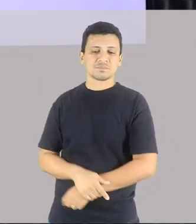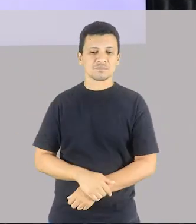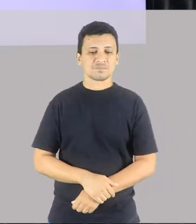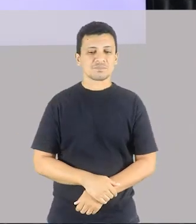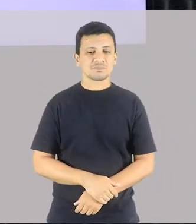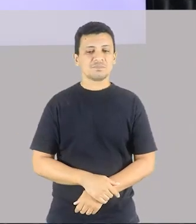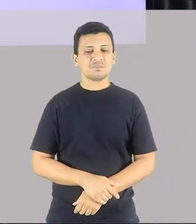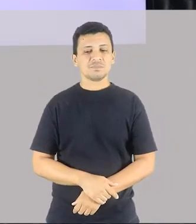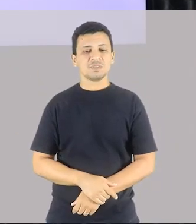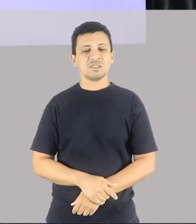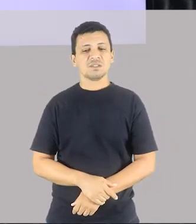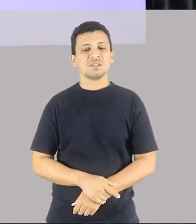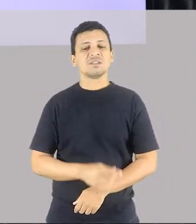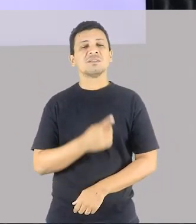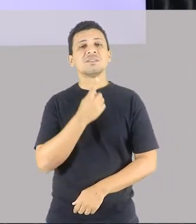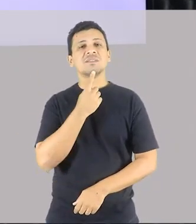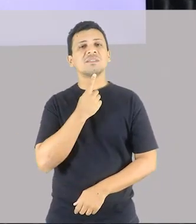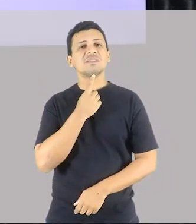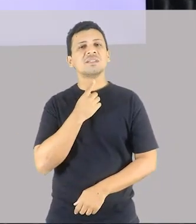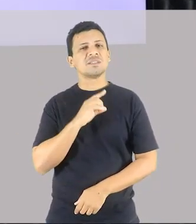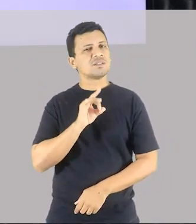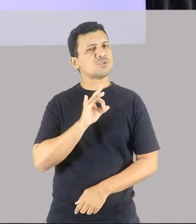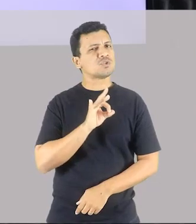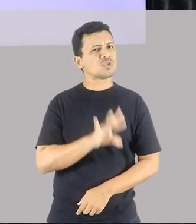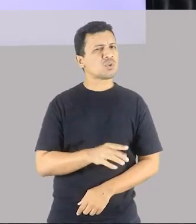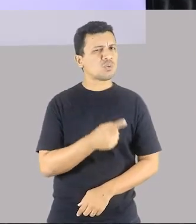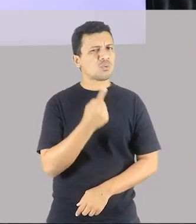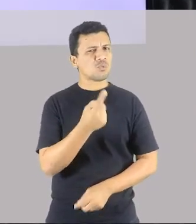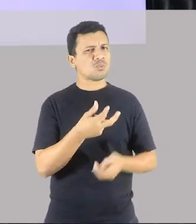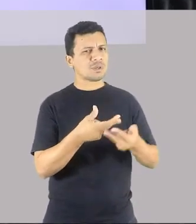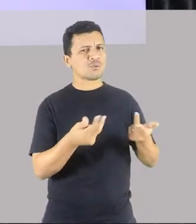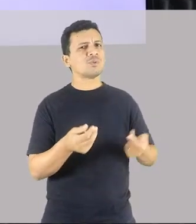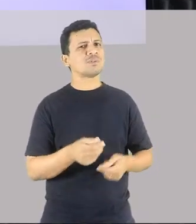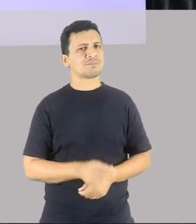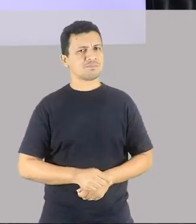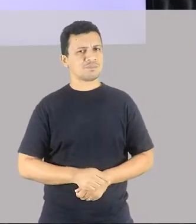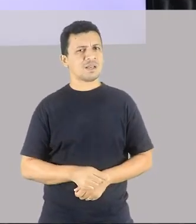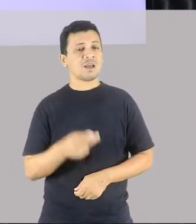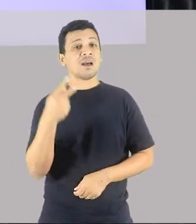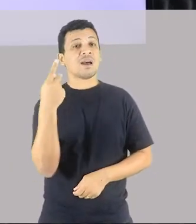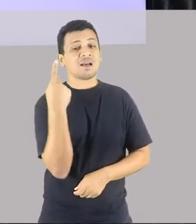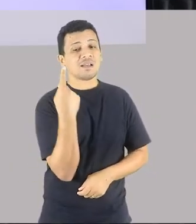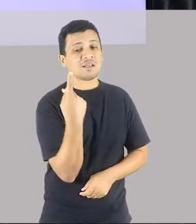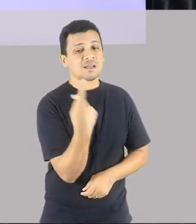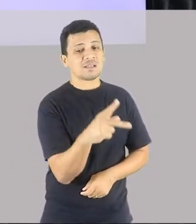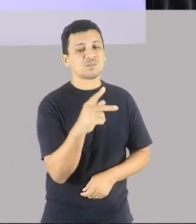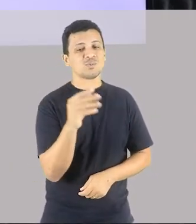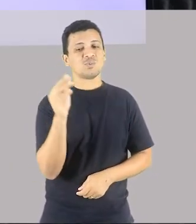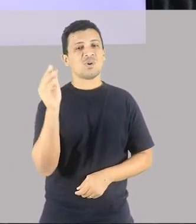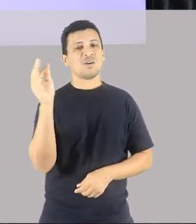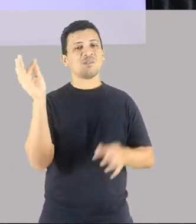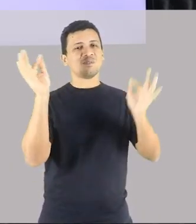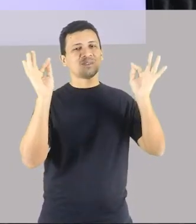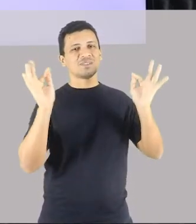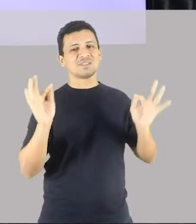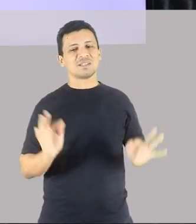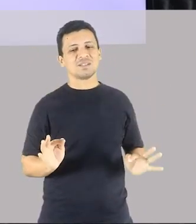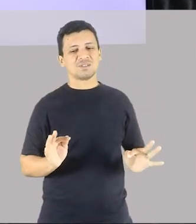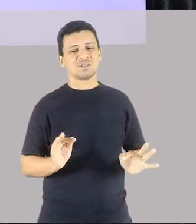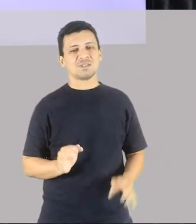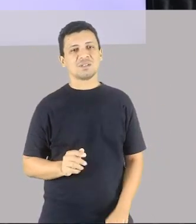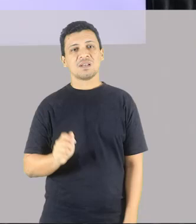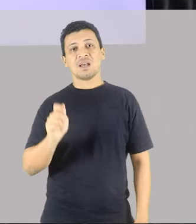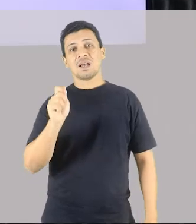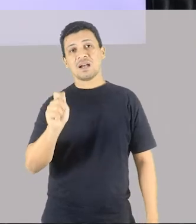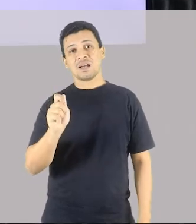eu tenho assim, desejo só uma coisa, a sua felicidade. Então, a sua felicidade está exercendo uma função muito